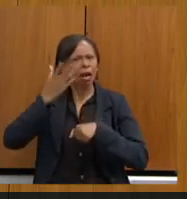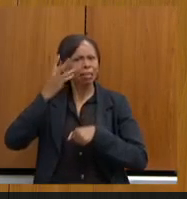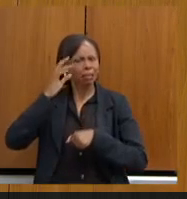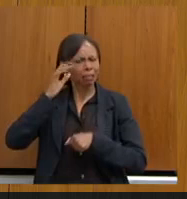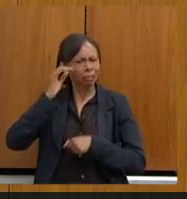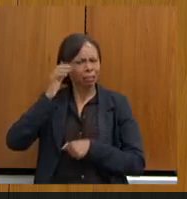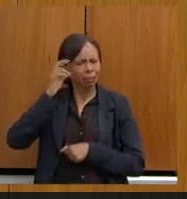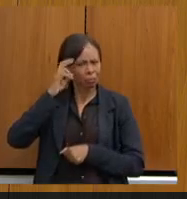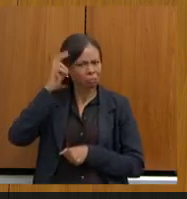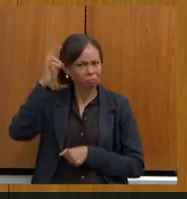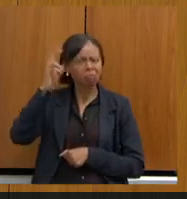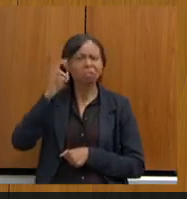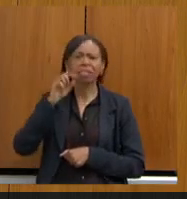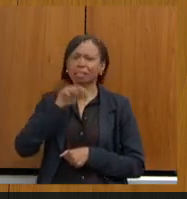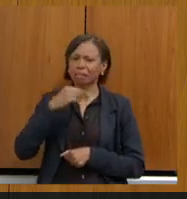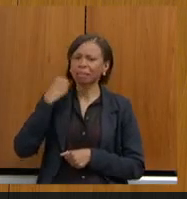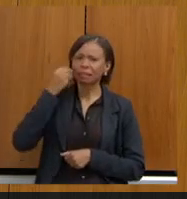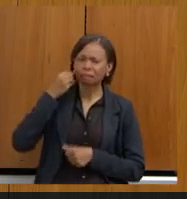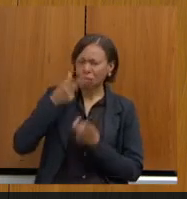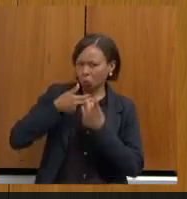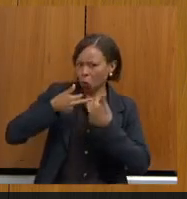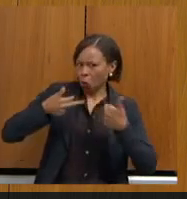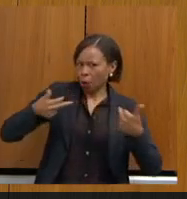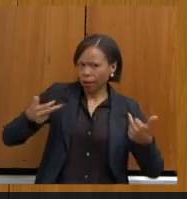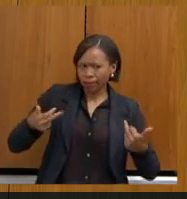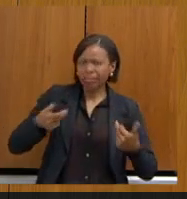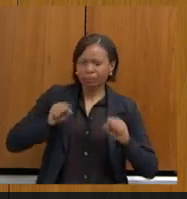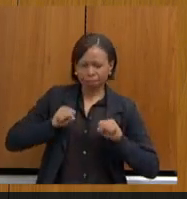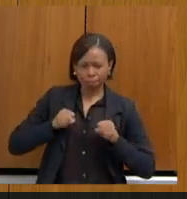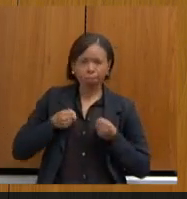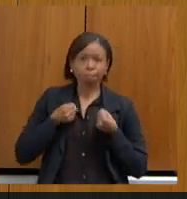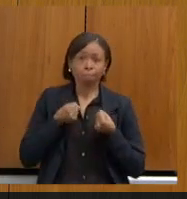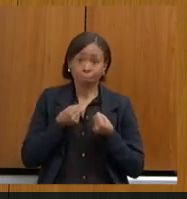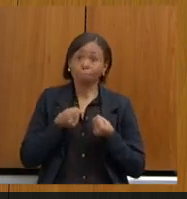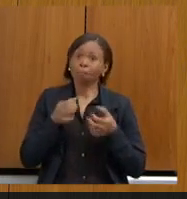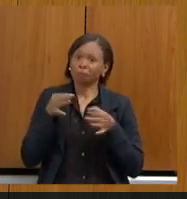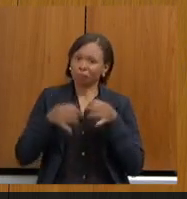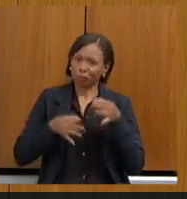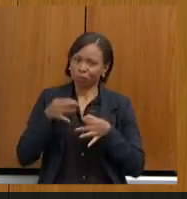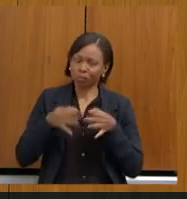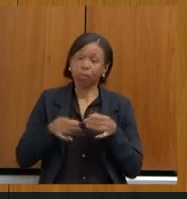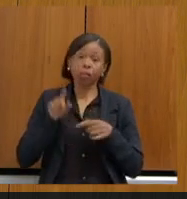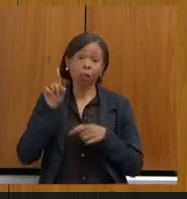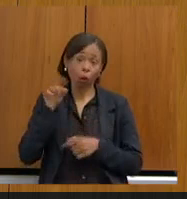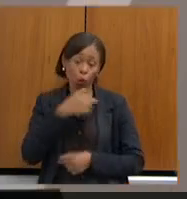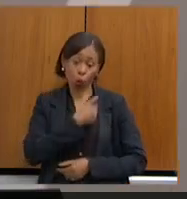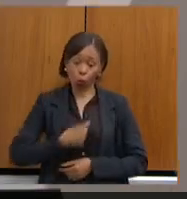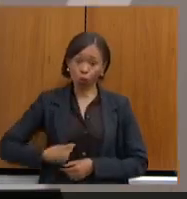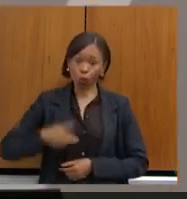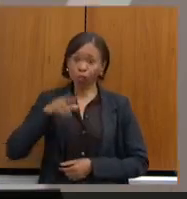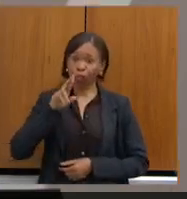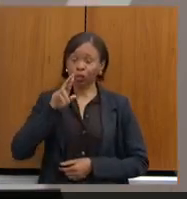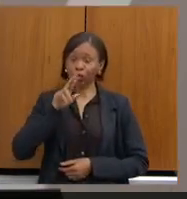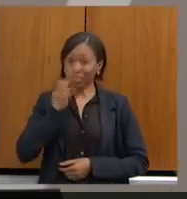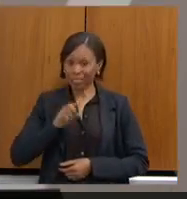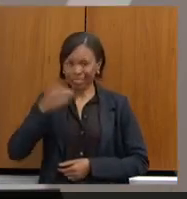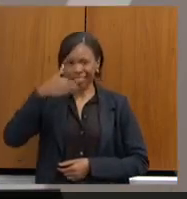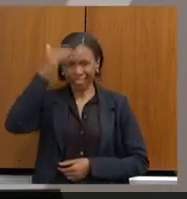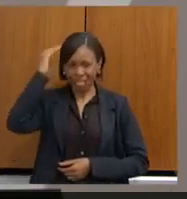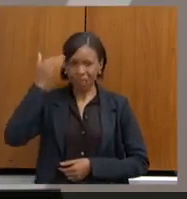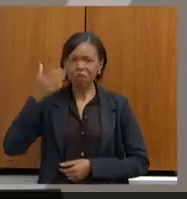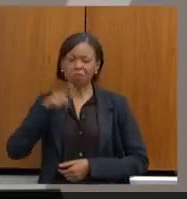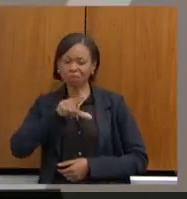e esta garra e para fazer justiça ao Governador Romeu Zema realmente acertou